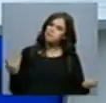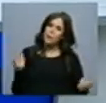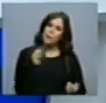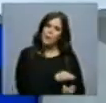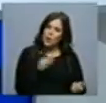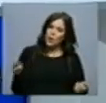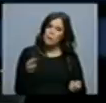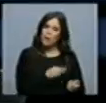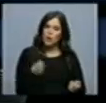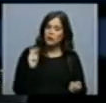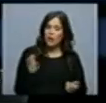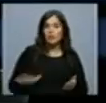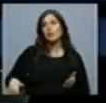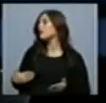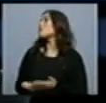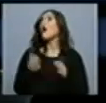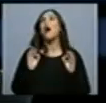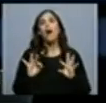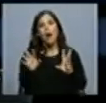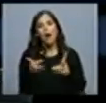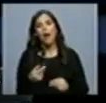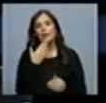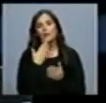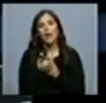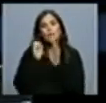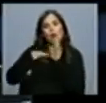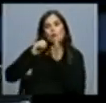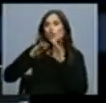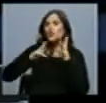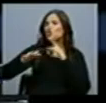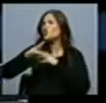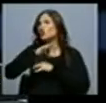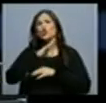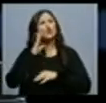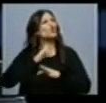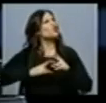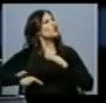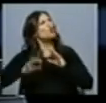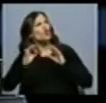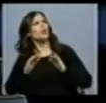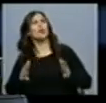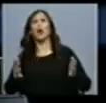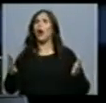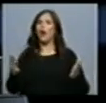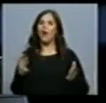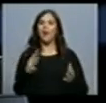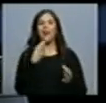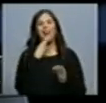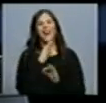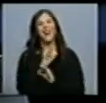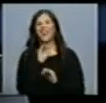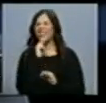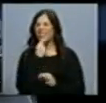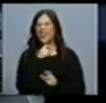milhões de anos, consegue fornecer material para aquele saco de poeira. E, portanto, mais e deliciosos mistérios para